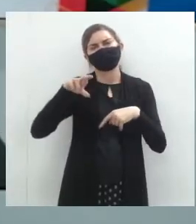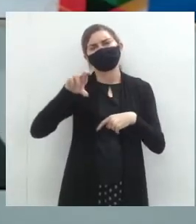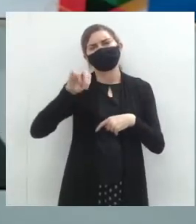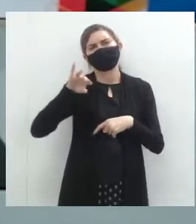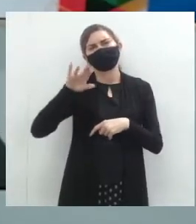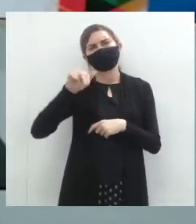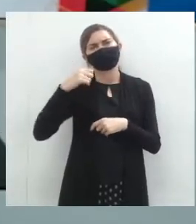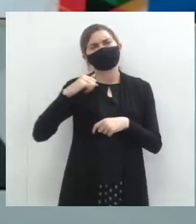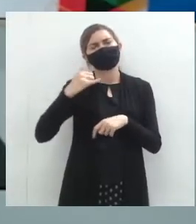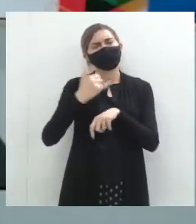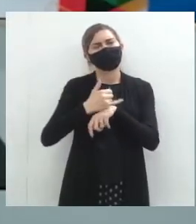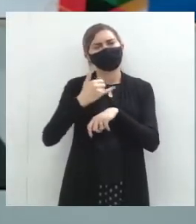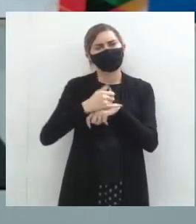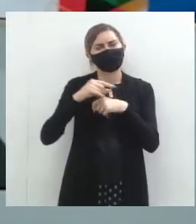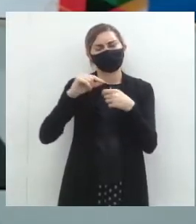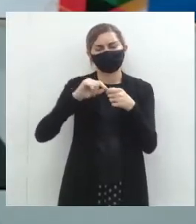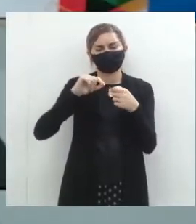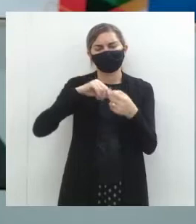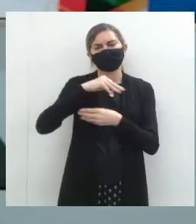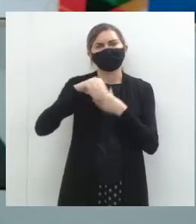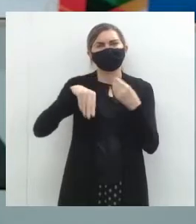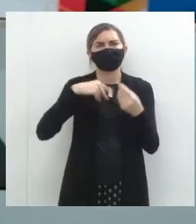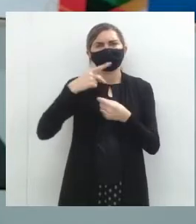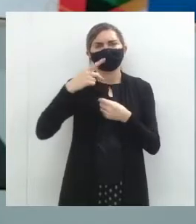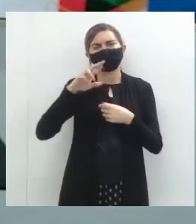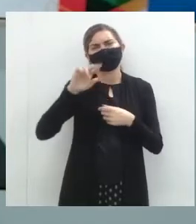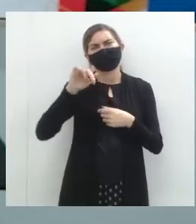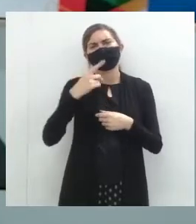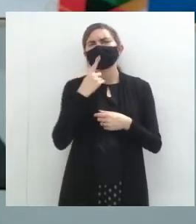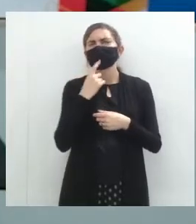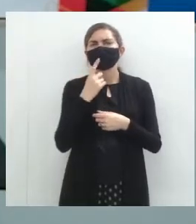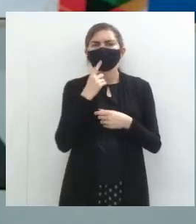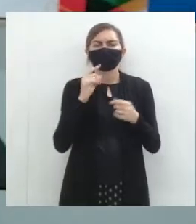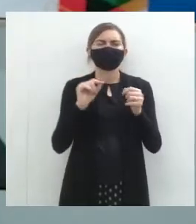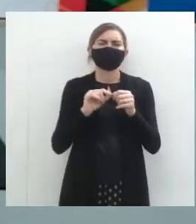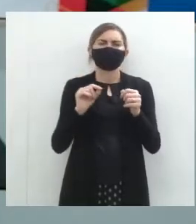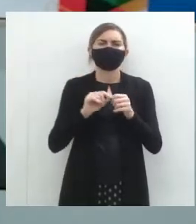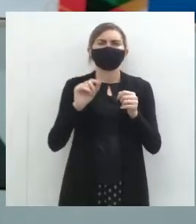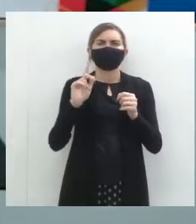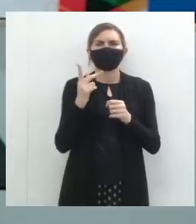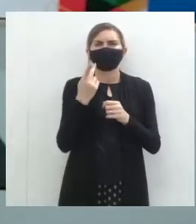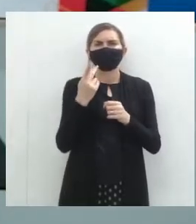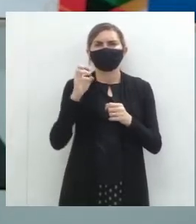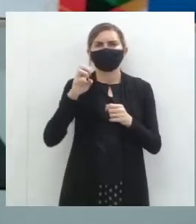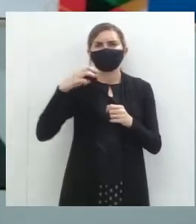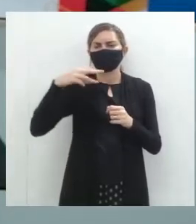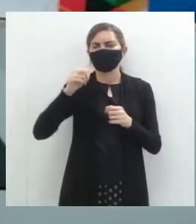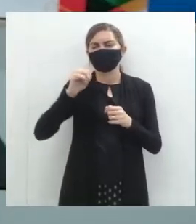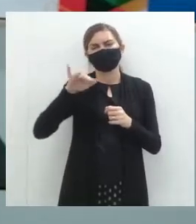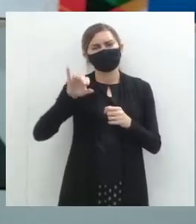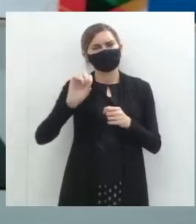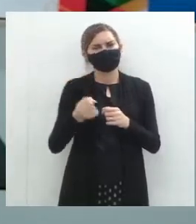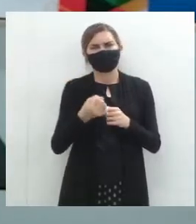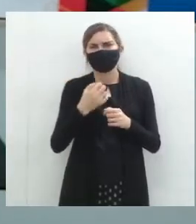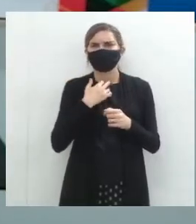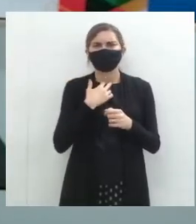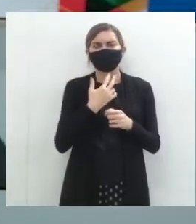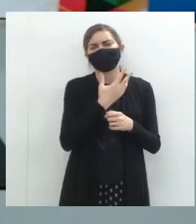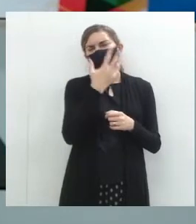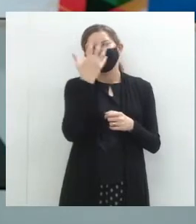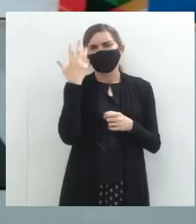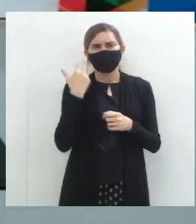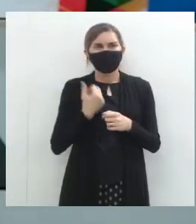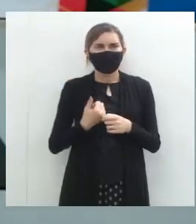precisa de ferro para ser formada, é uma proteína do sangue e vai ser formada pelas hemácias. A gente não pode esquecer disso, tranquilo?